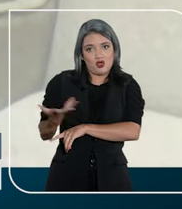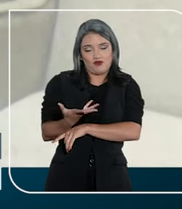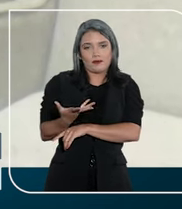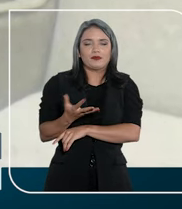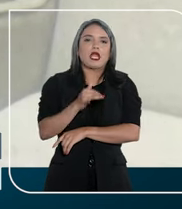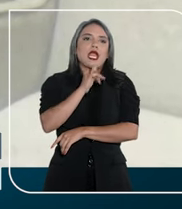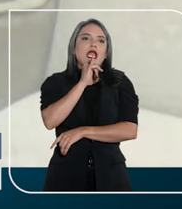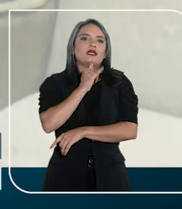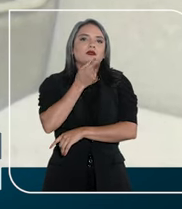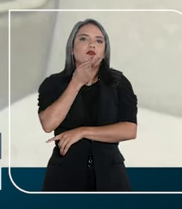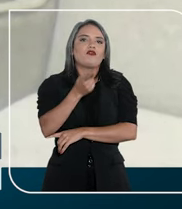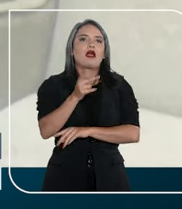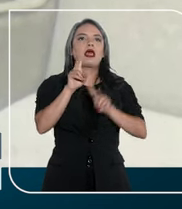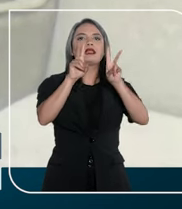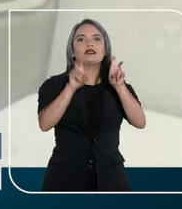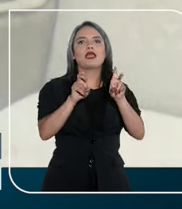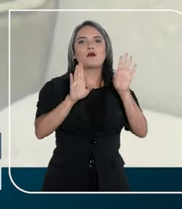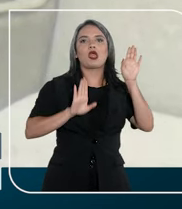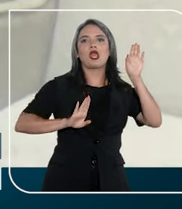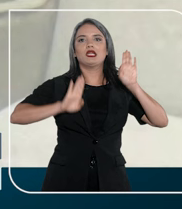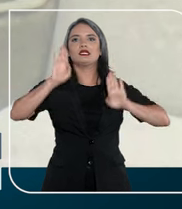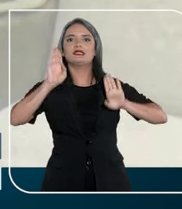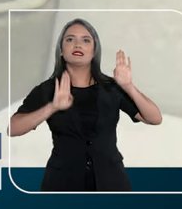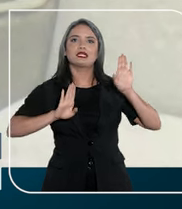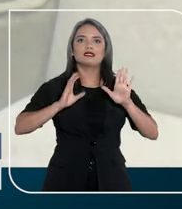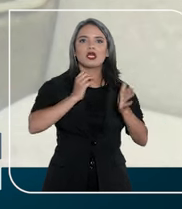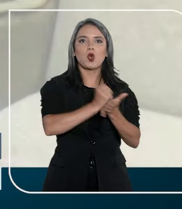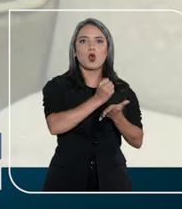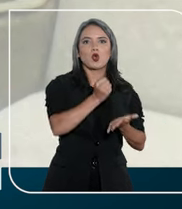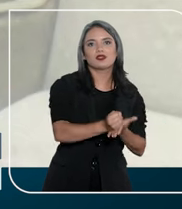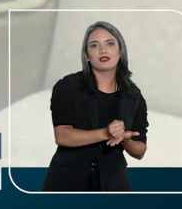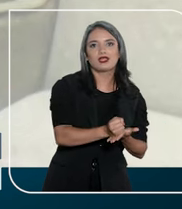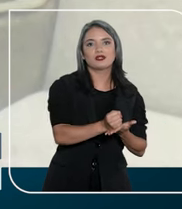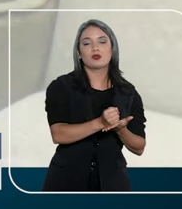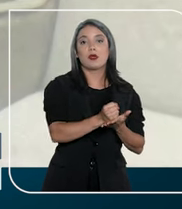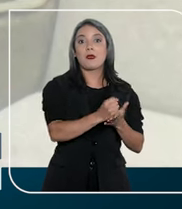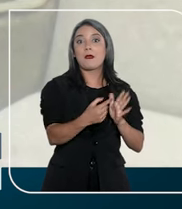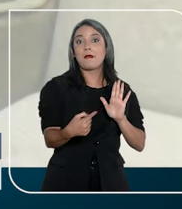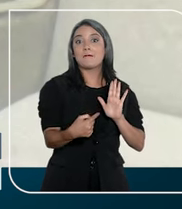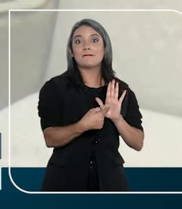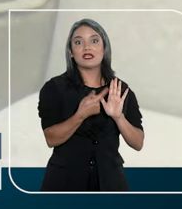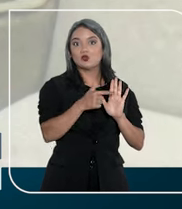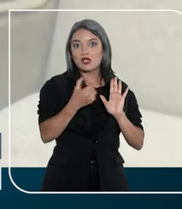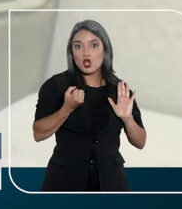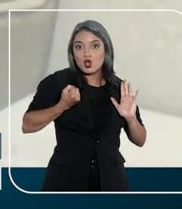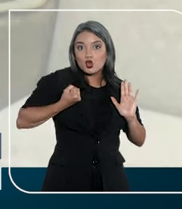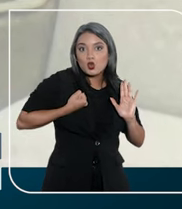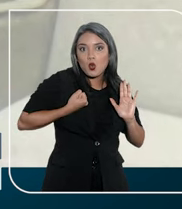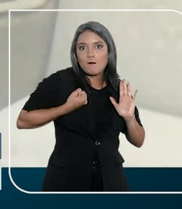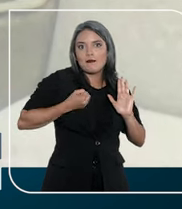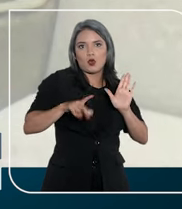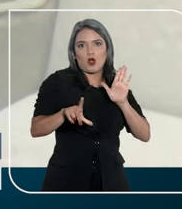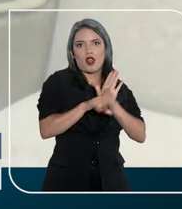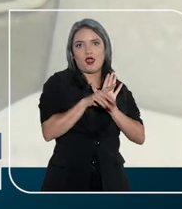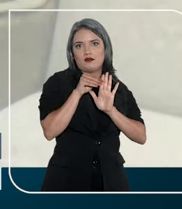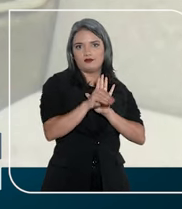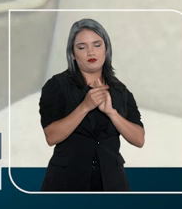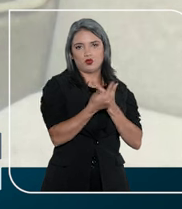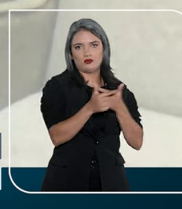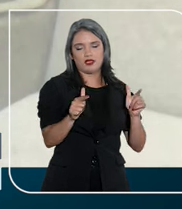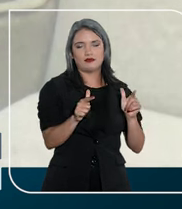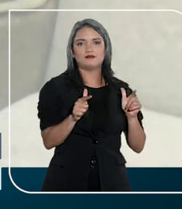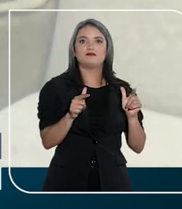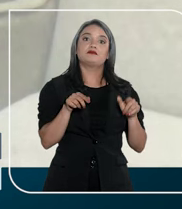assim, licitações e contratos. Então, não identificou com clareza, com precisão, qual é a legislação. Então, você